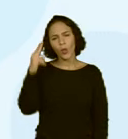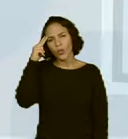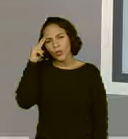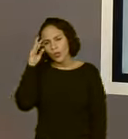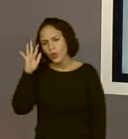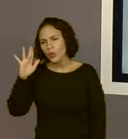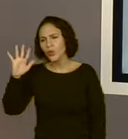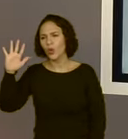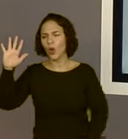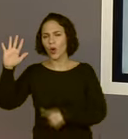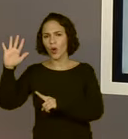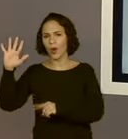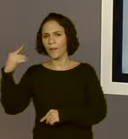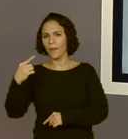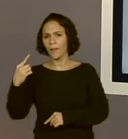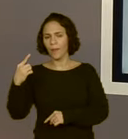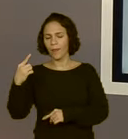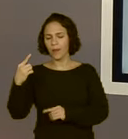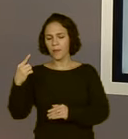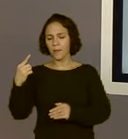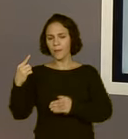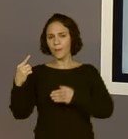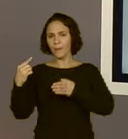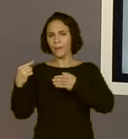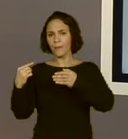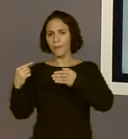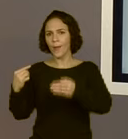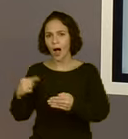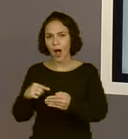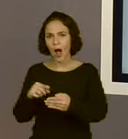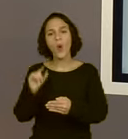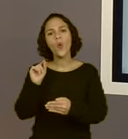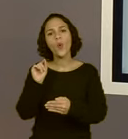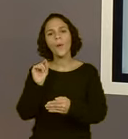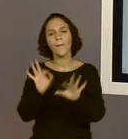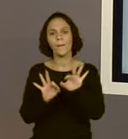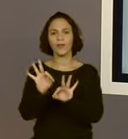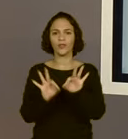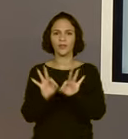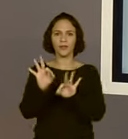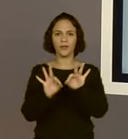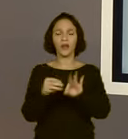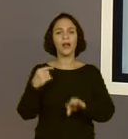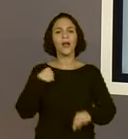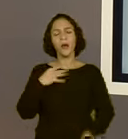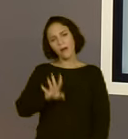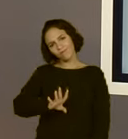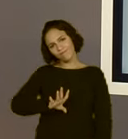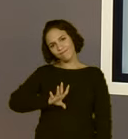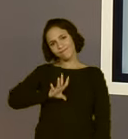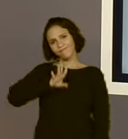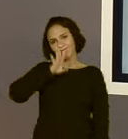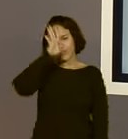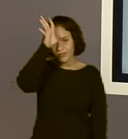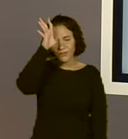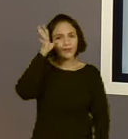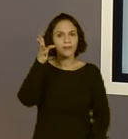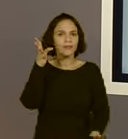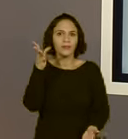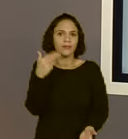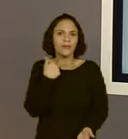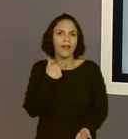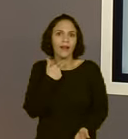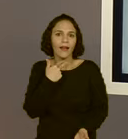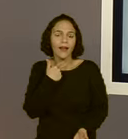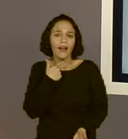próxima etapa é falar de como planejar a realização. Não dá para realizar nada sem planejamento. Quer